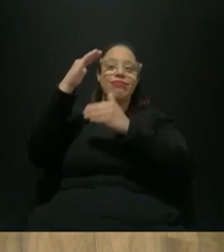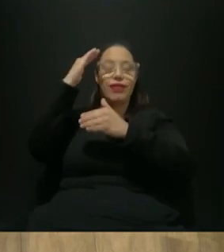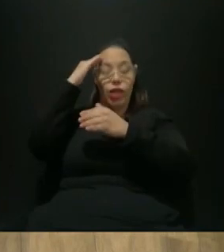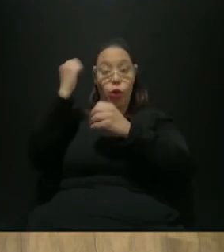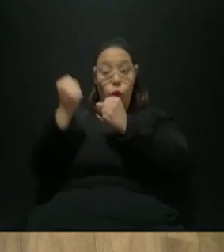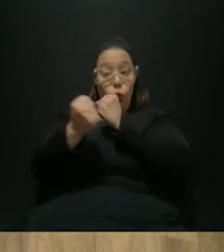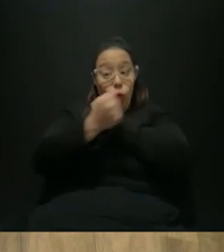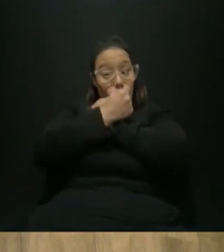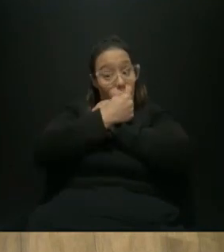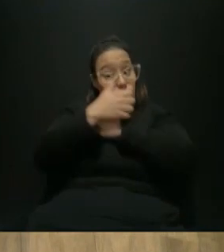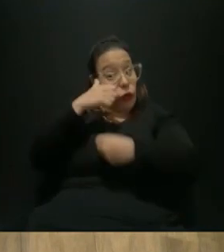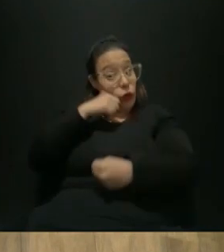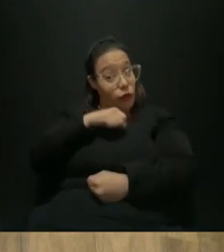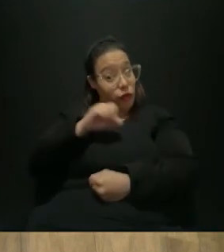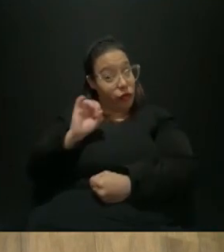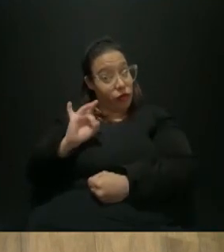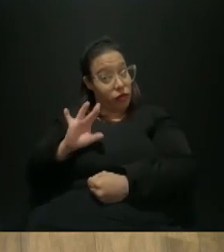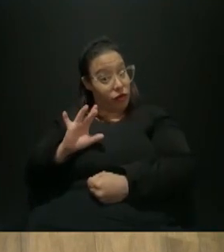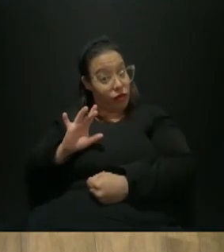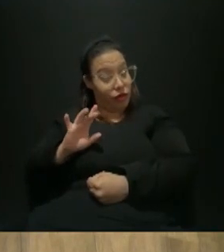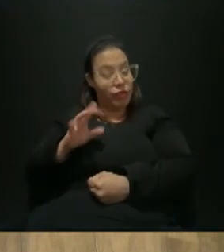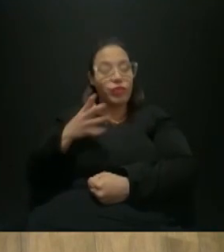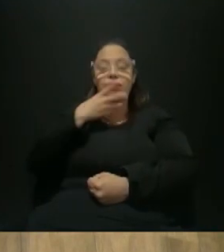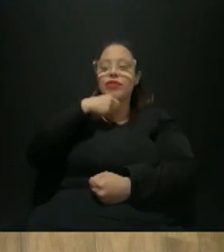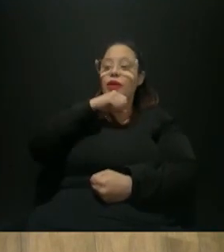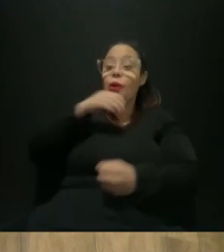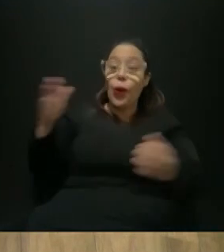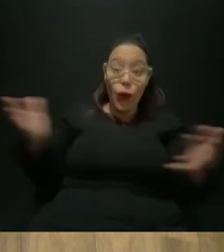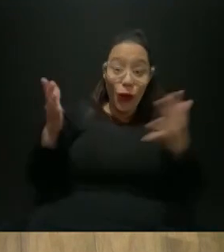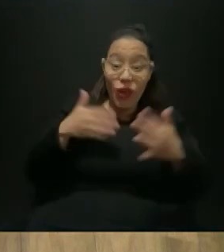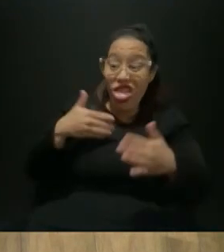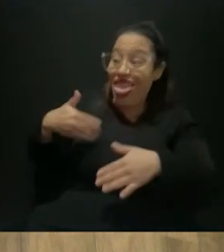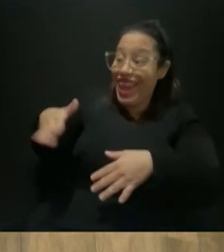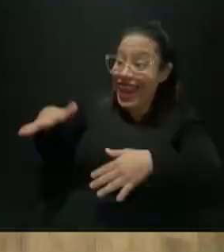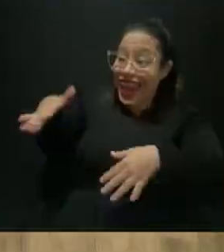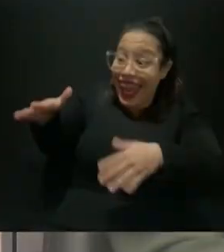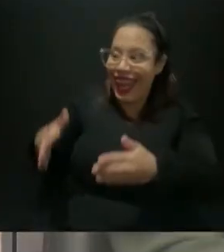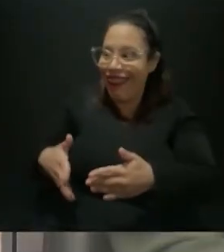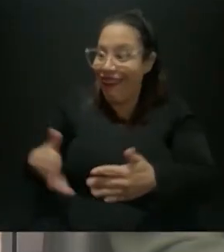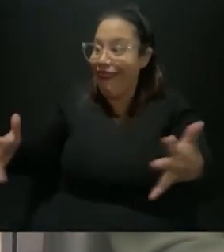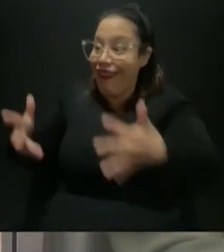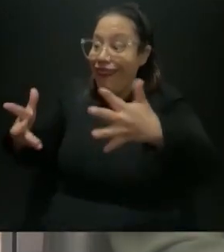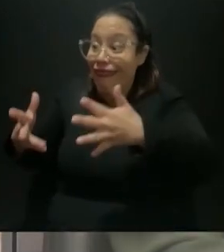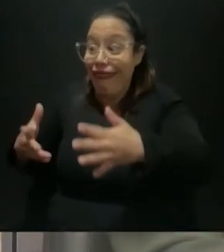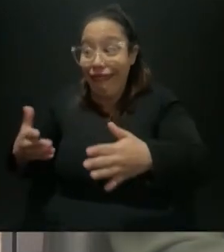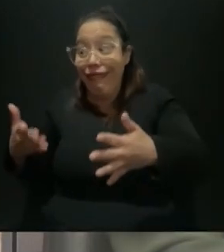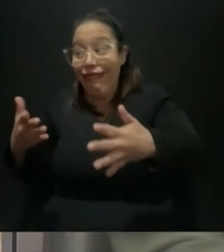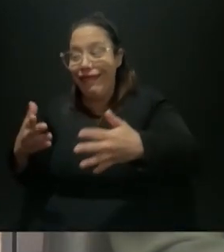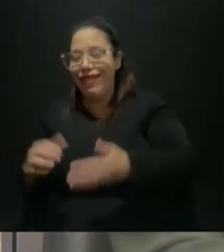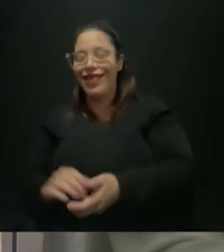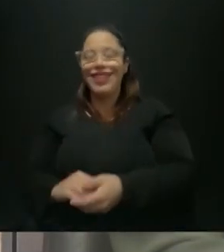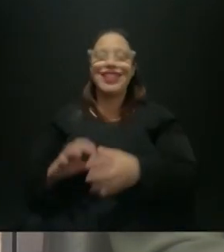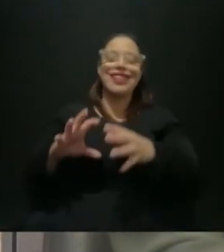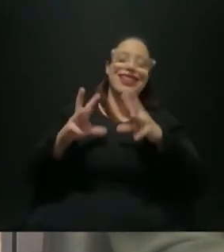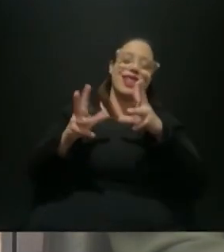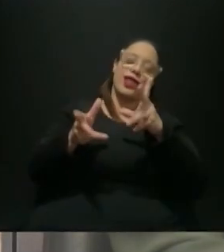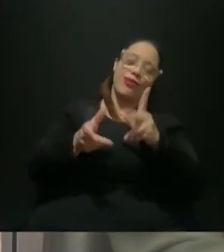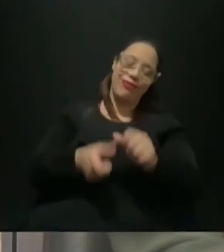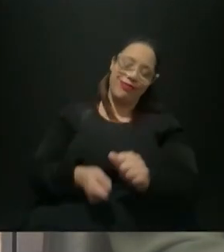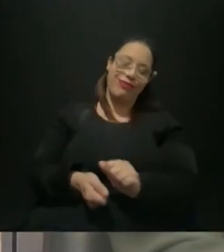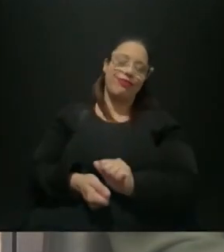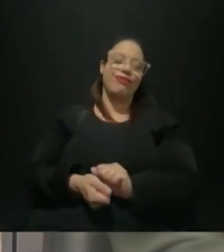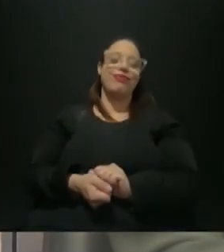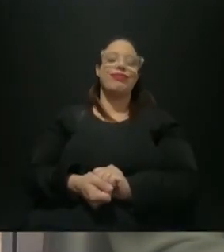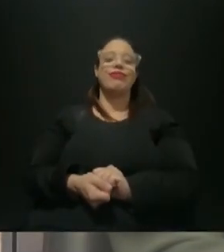mas ela sabe que o pai vai dar um impulso para ela poder enfrentar esse mundo. Então é importante essa construção, e não precisa